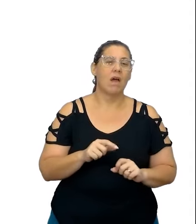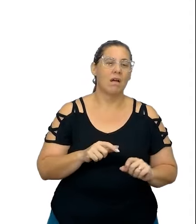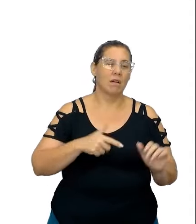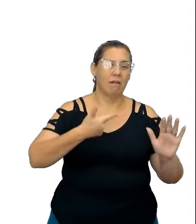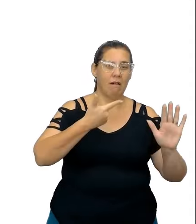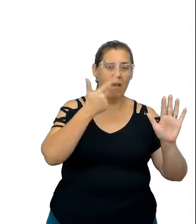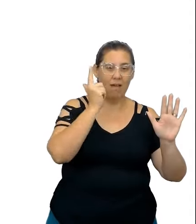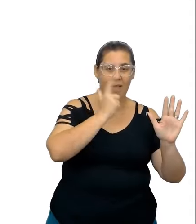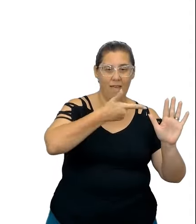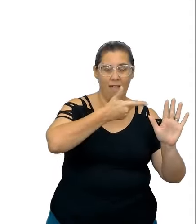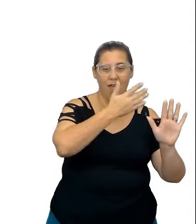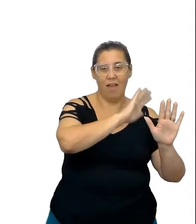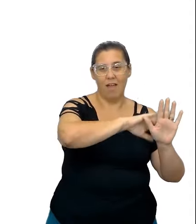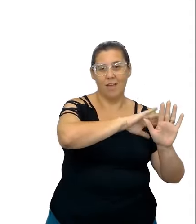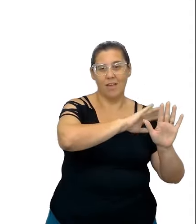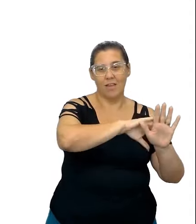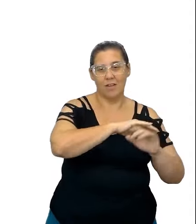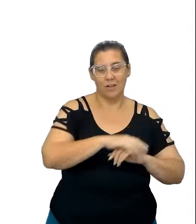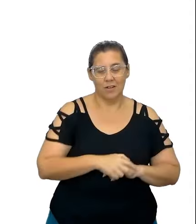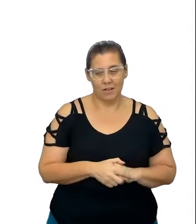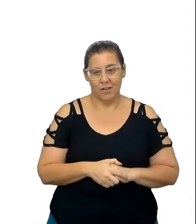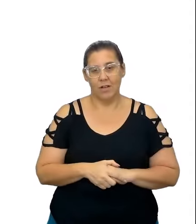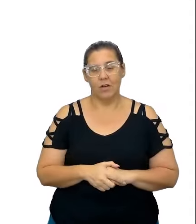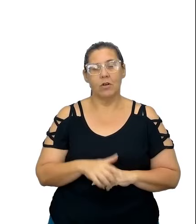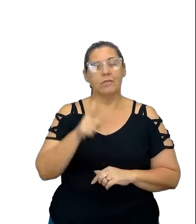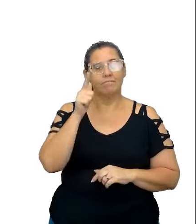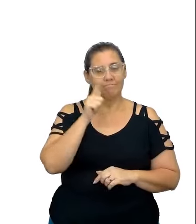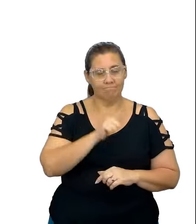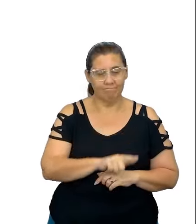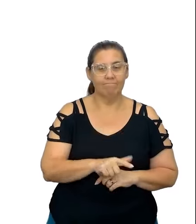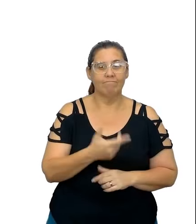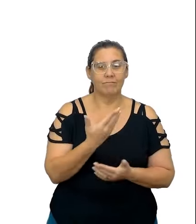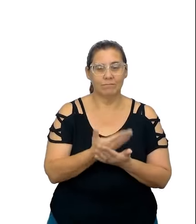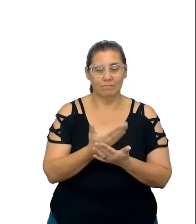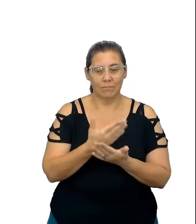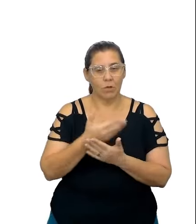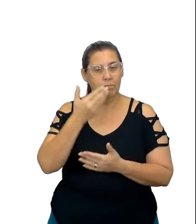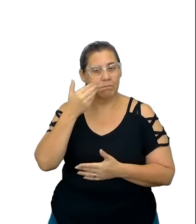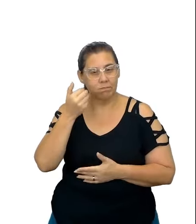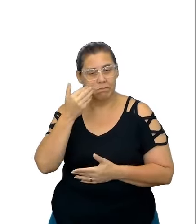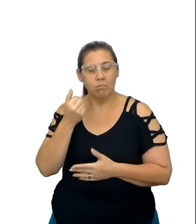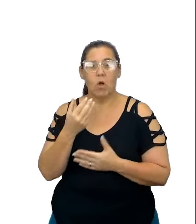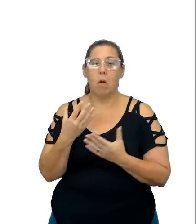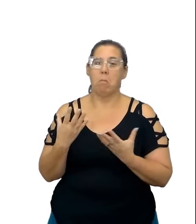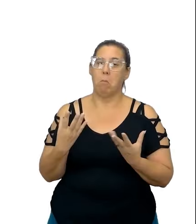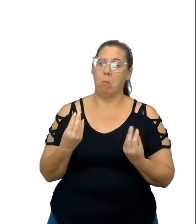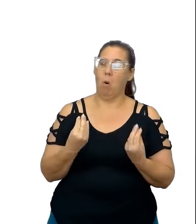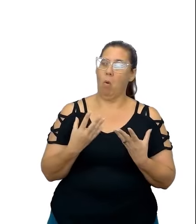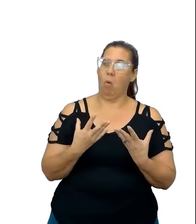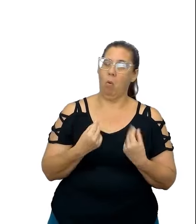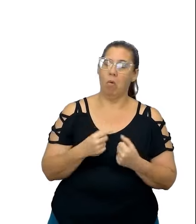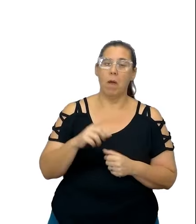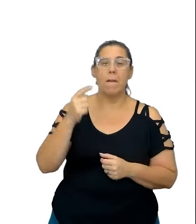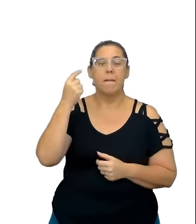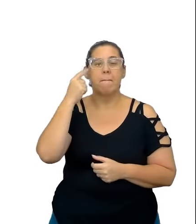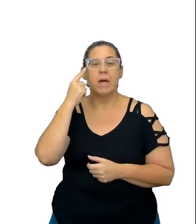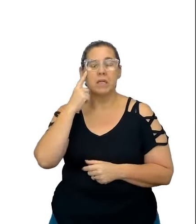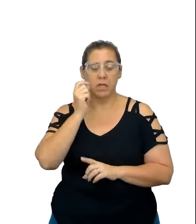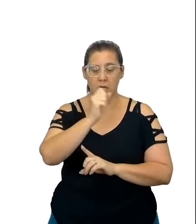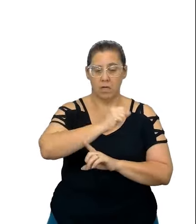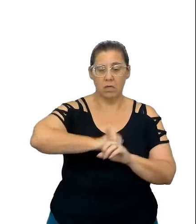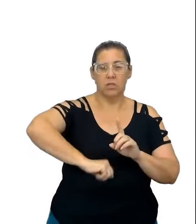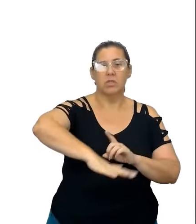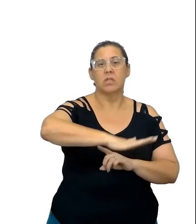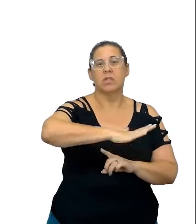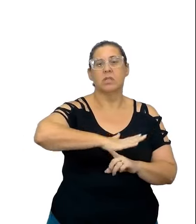Então, dá para extrapolar muito nesse momento com os alunos. Não é só oficina de meme, é pensar a sociedade,